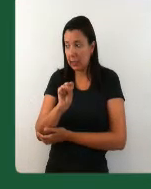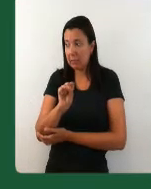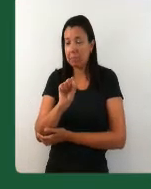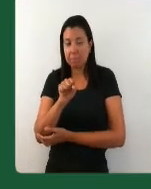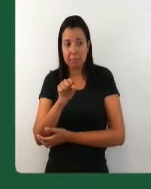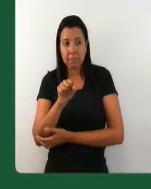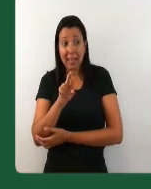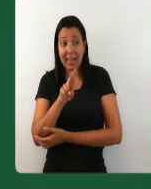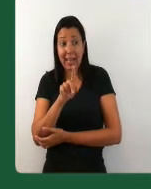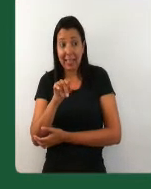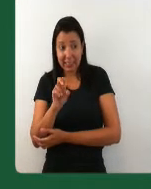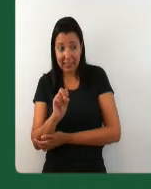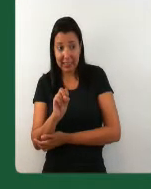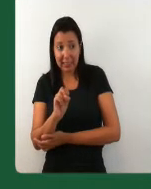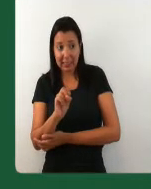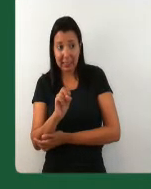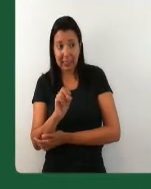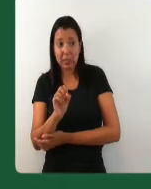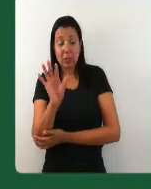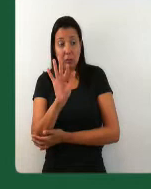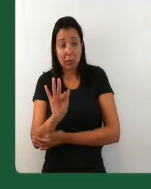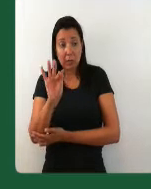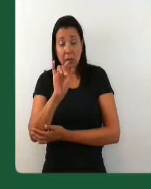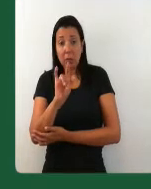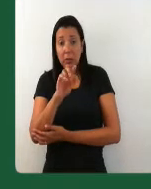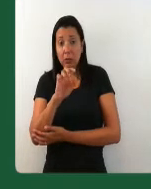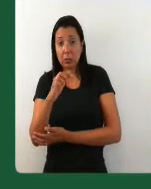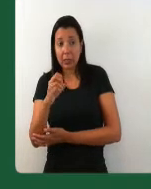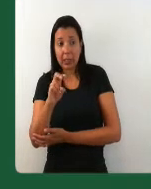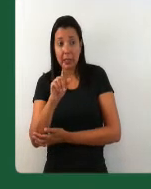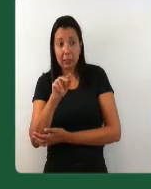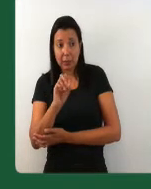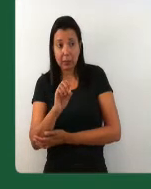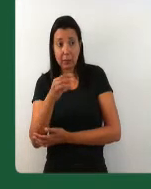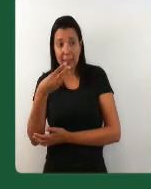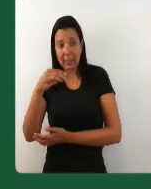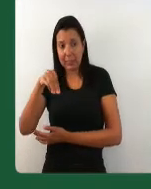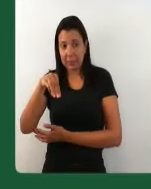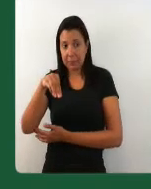Raizen, Fundação Educar de Pascoal, 3M,